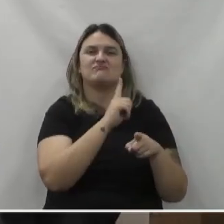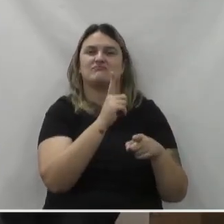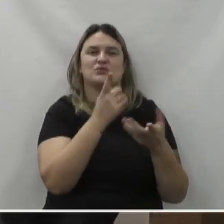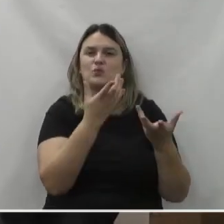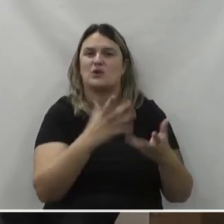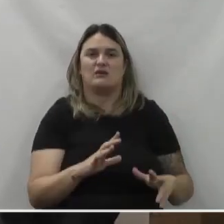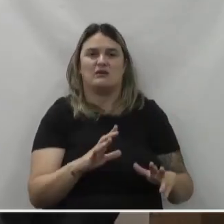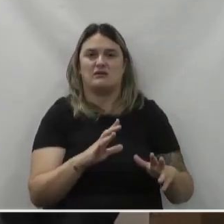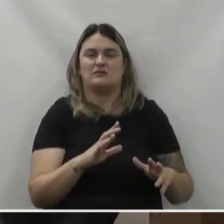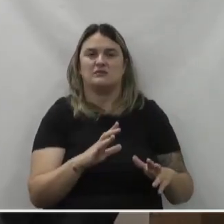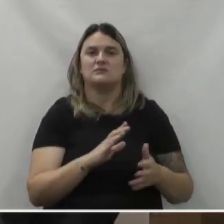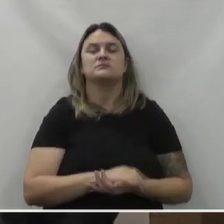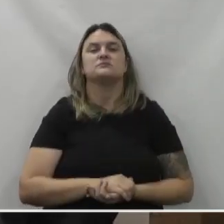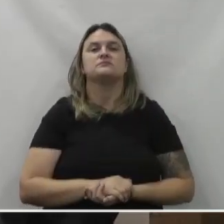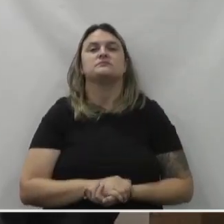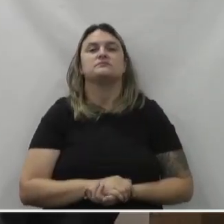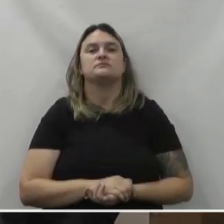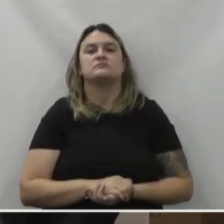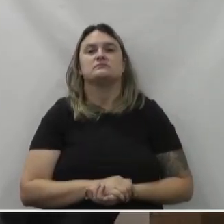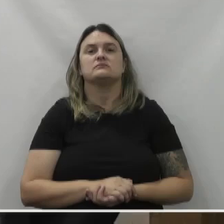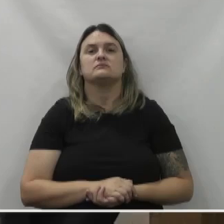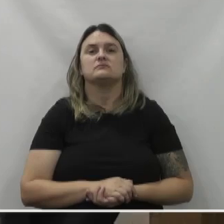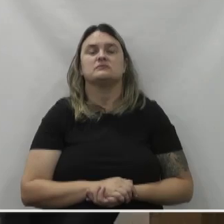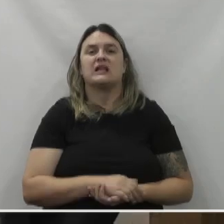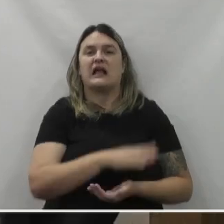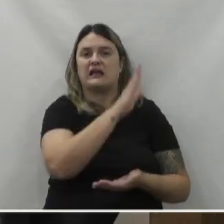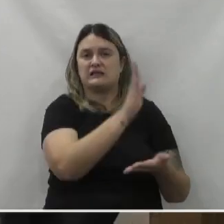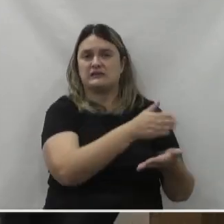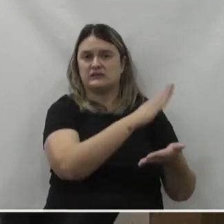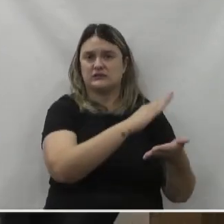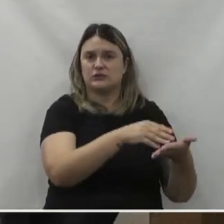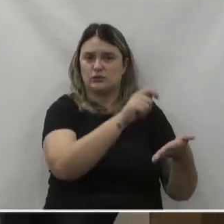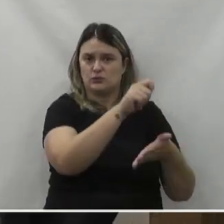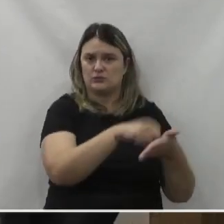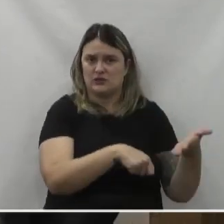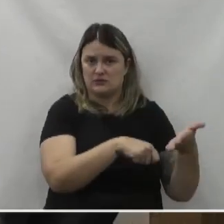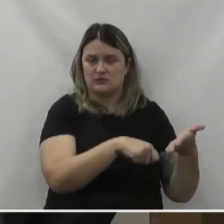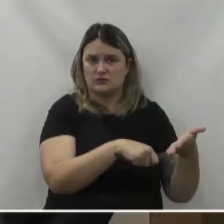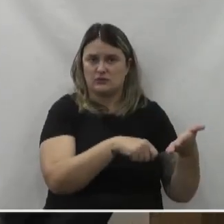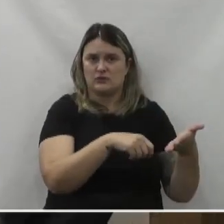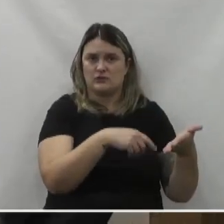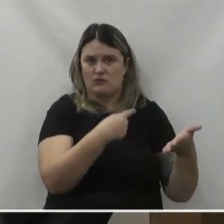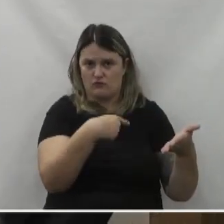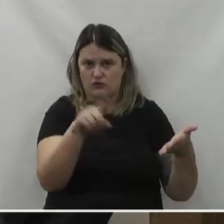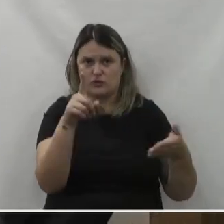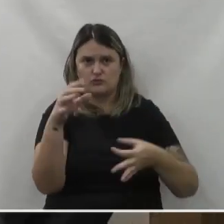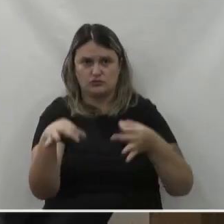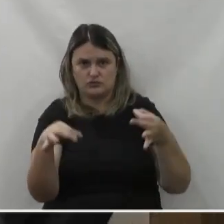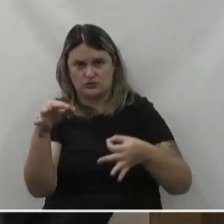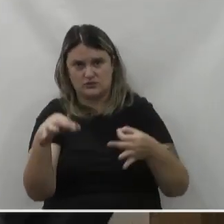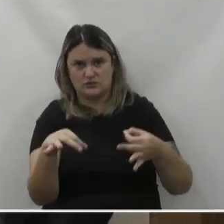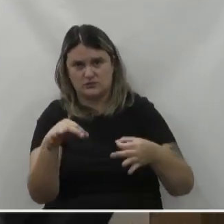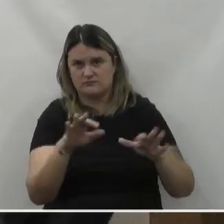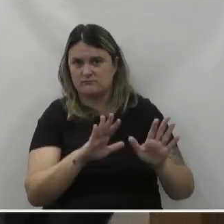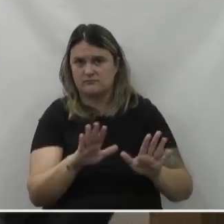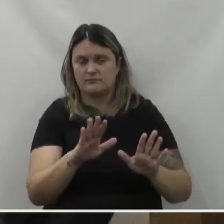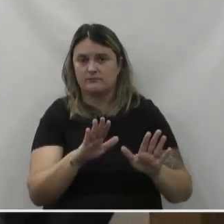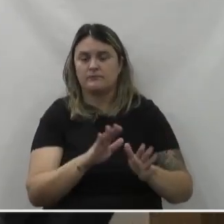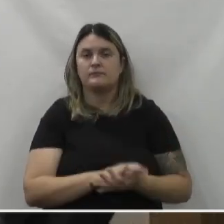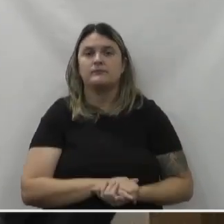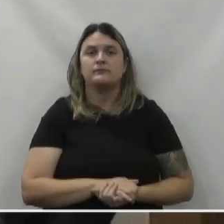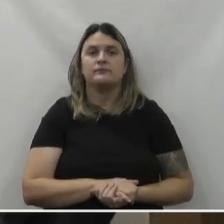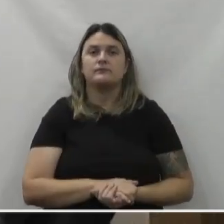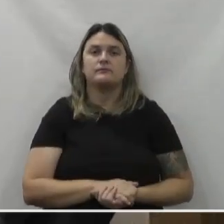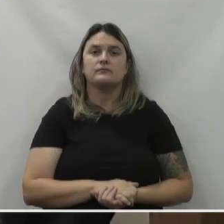o governo Bachir, cancelou o contrato e foi judicializado. Então, no que